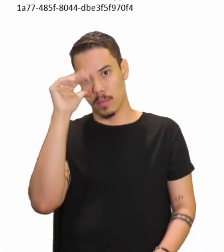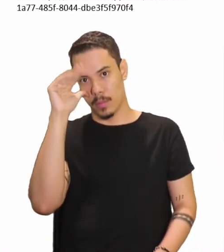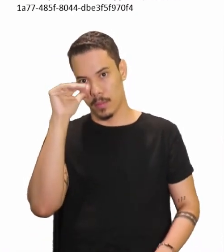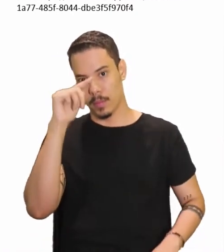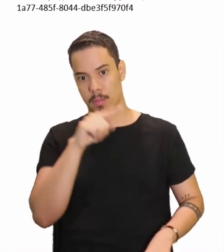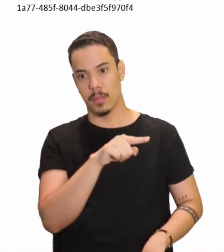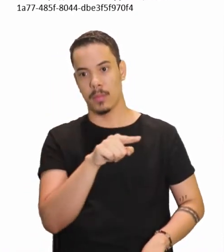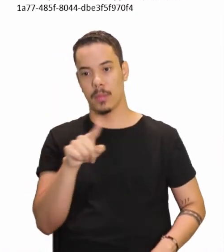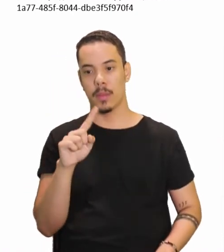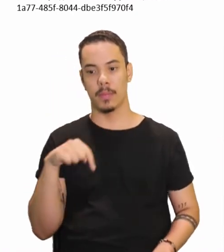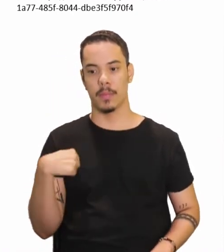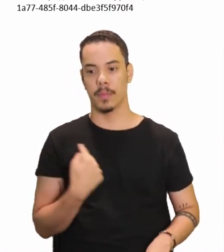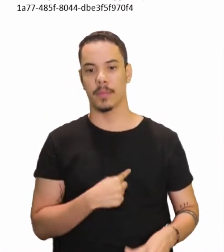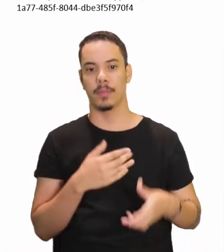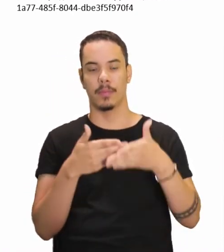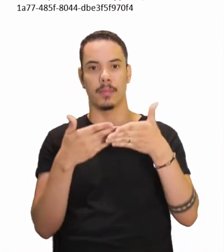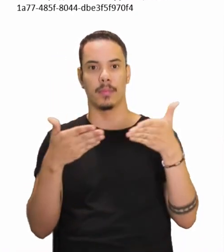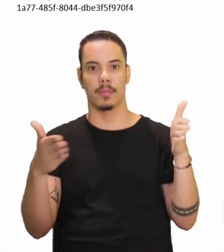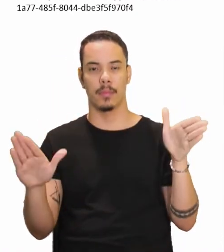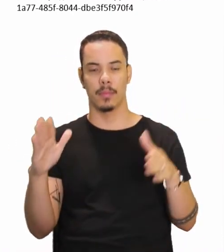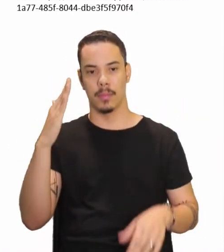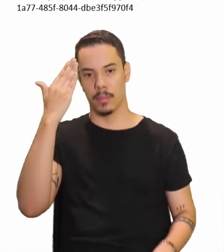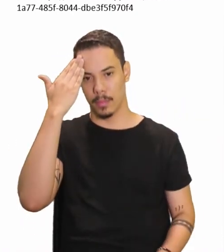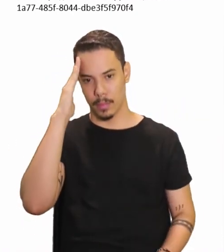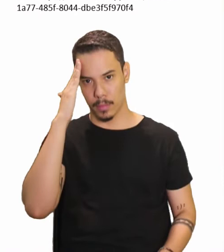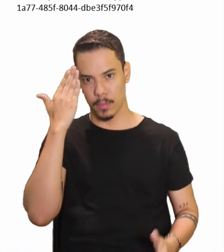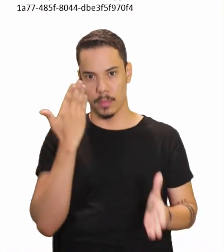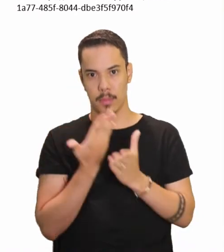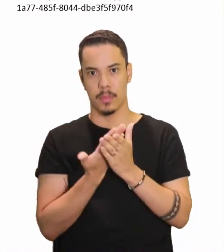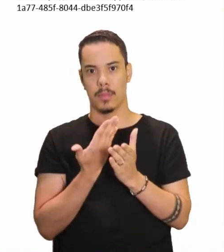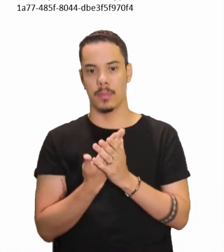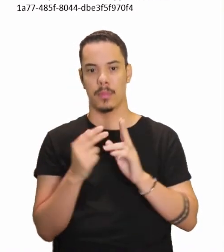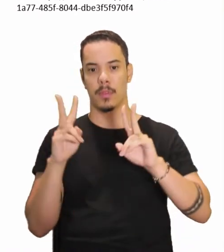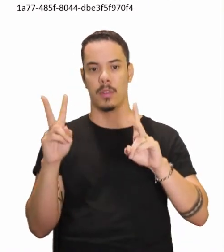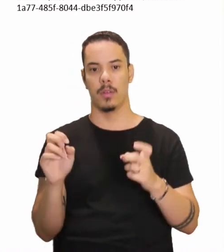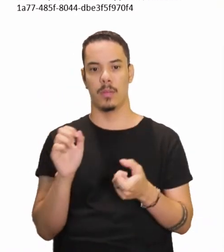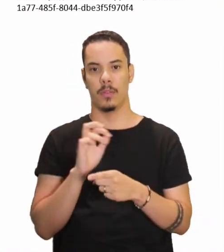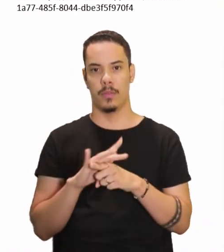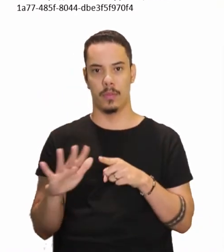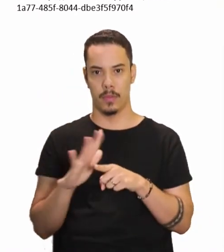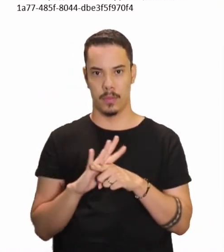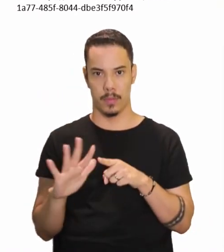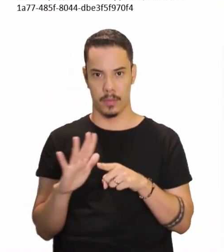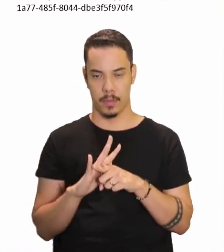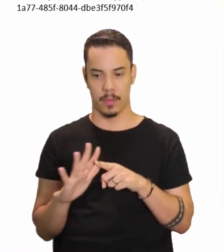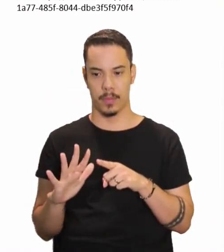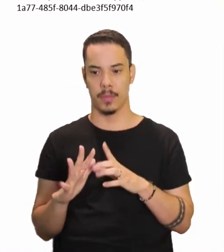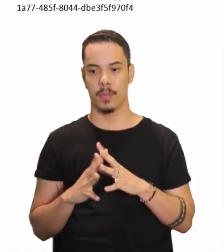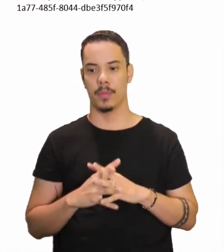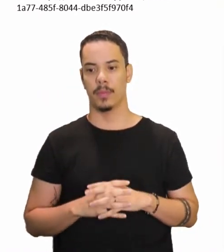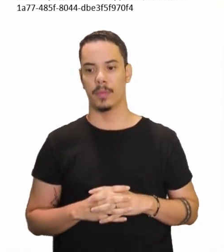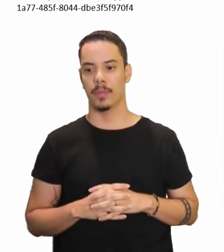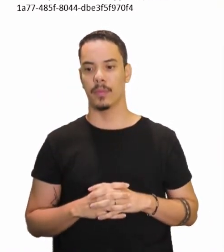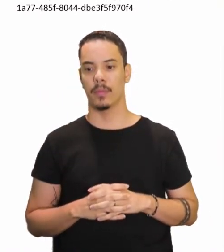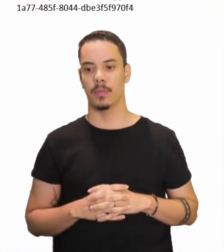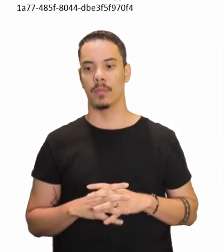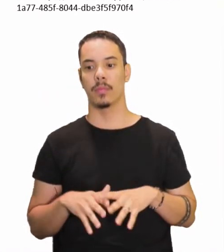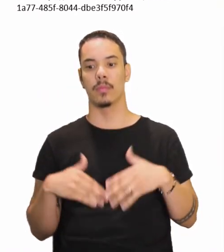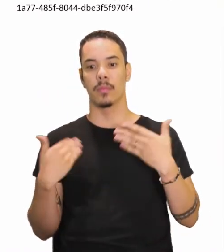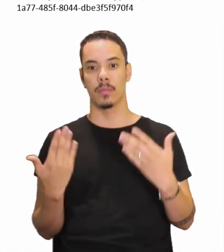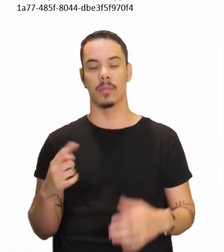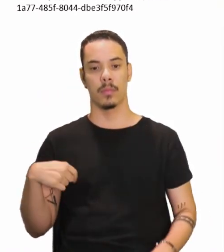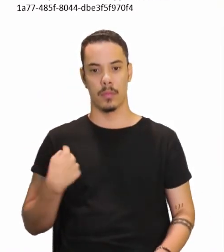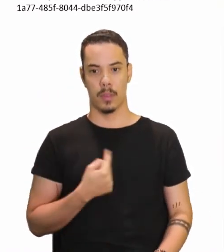estamos ampliando esse entendimento, esse estudo sobre a fonologia, certo? E aí, olha só, quando a gente fala a